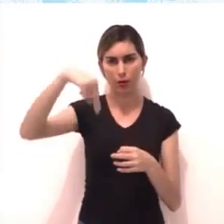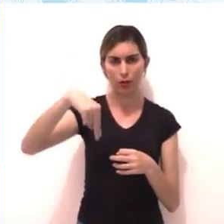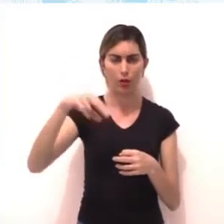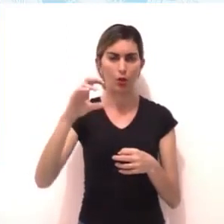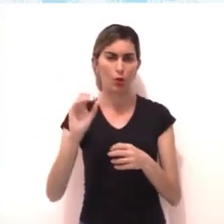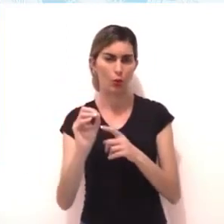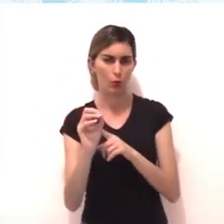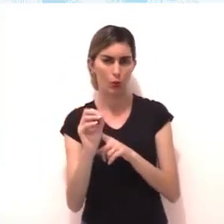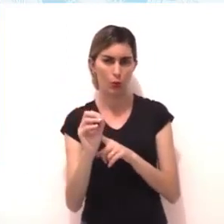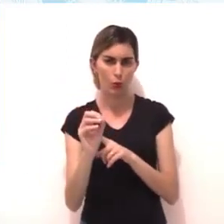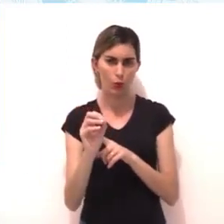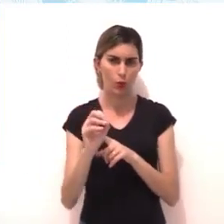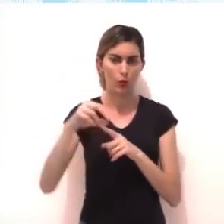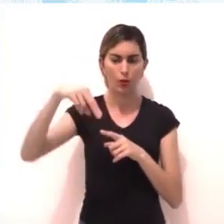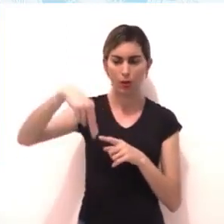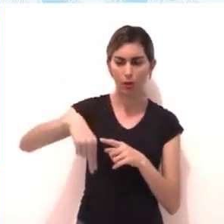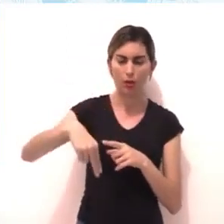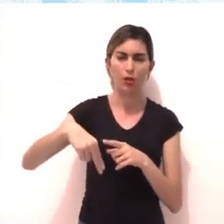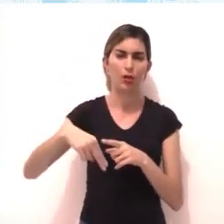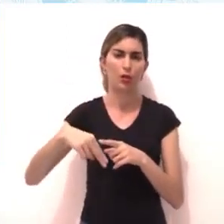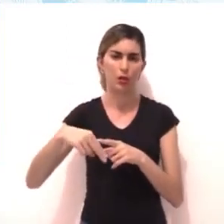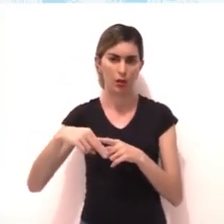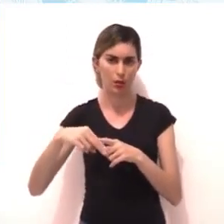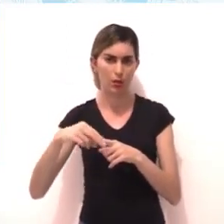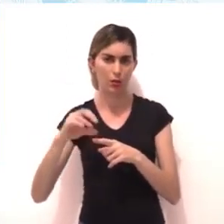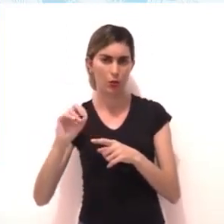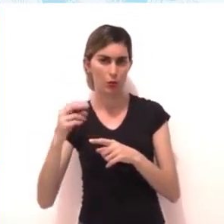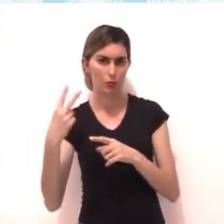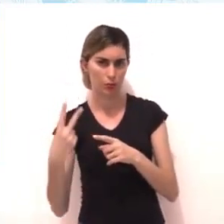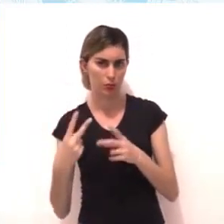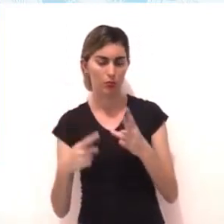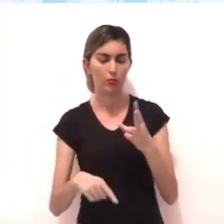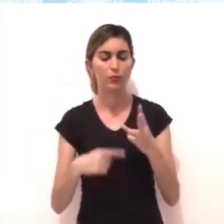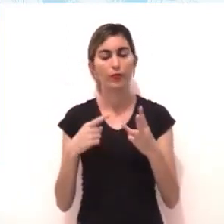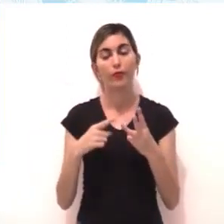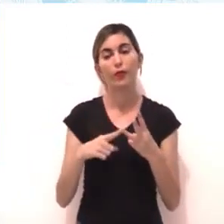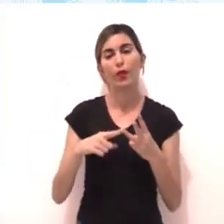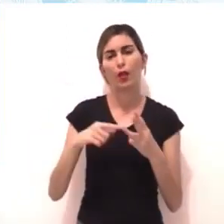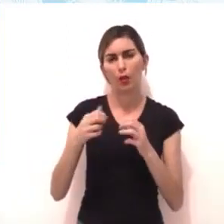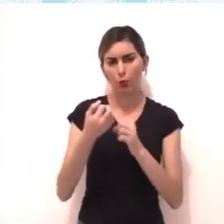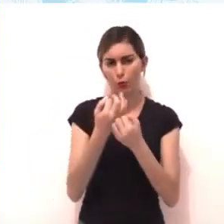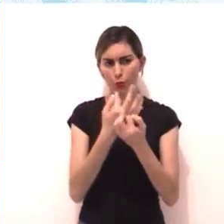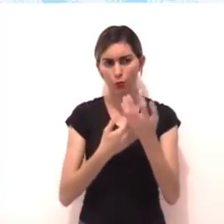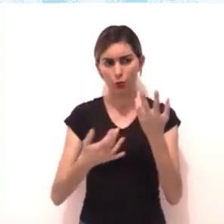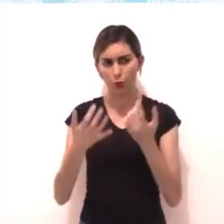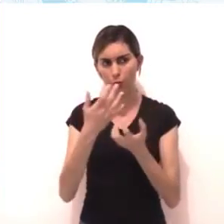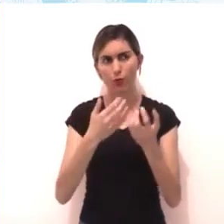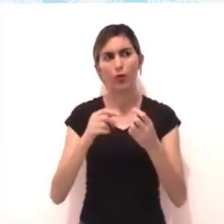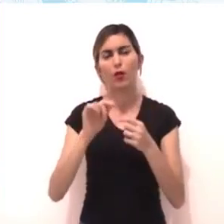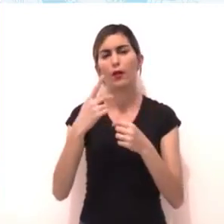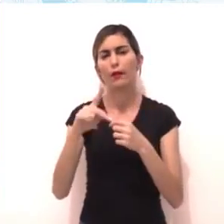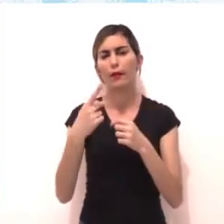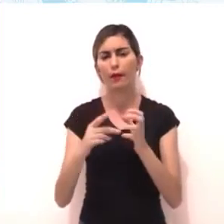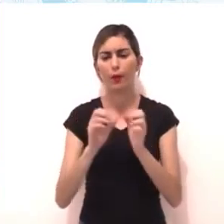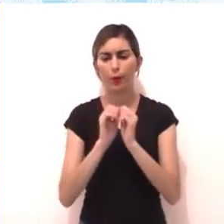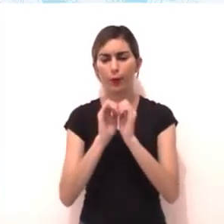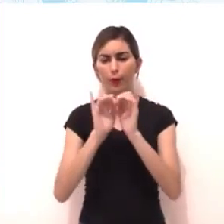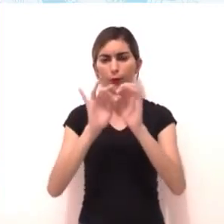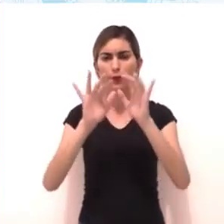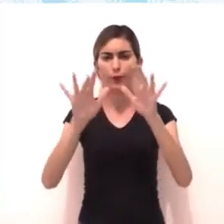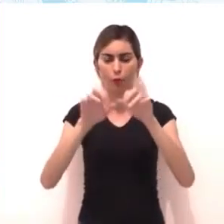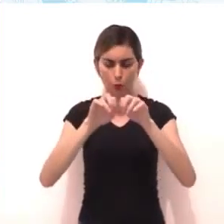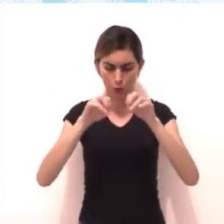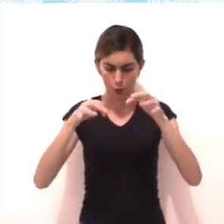NO e o NO2. Esses gases, eles são liberados